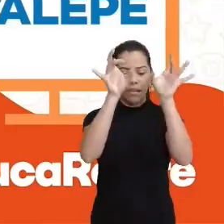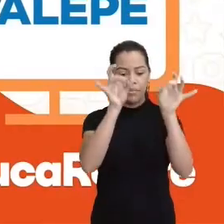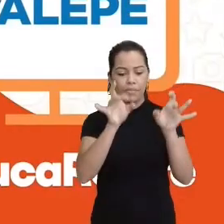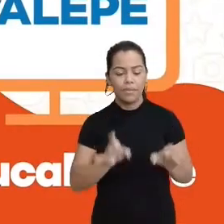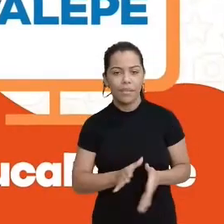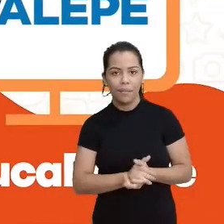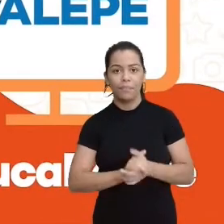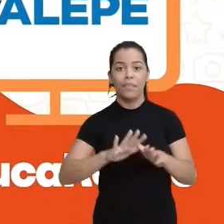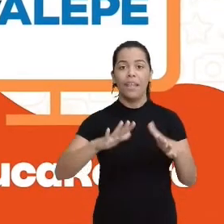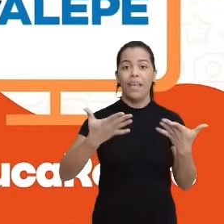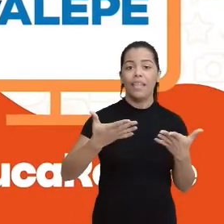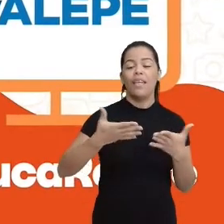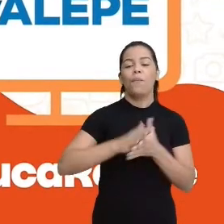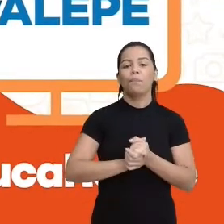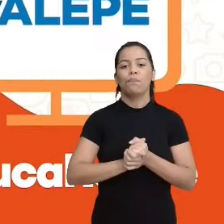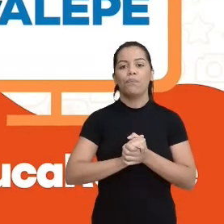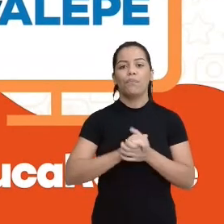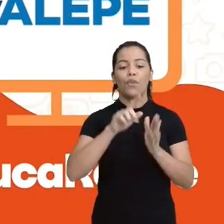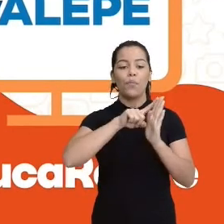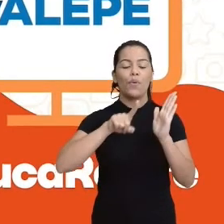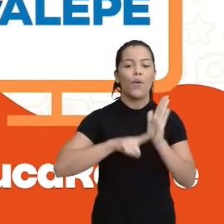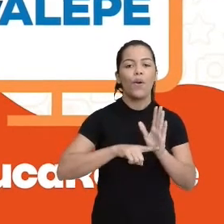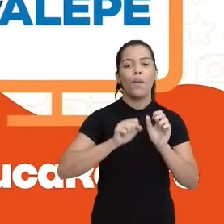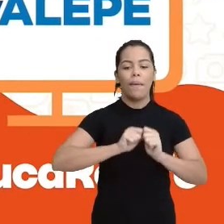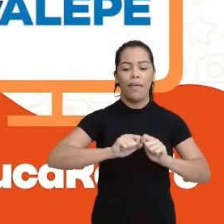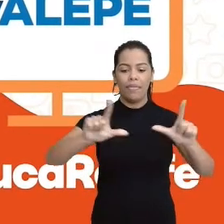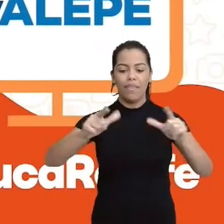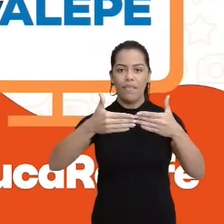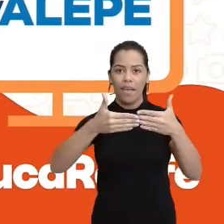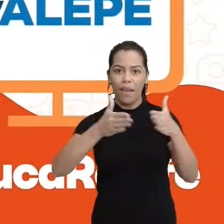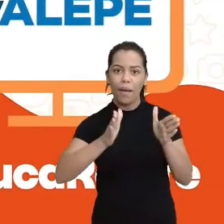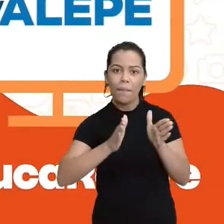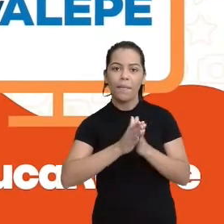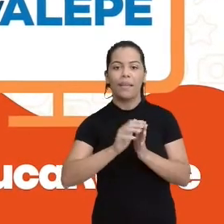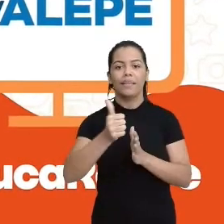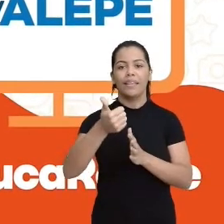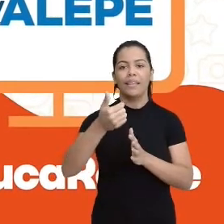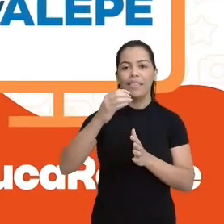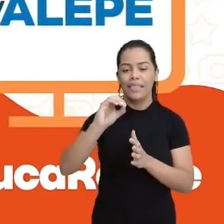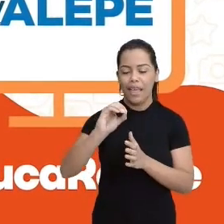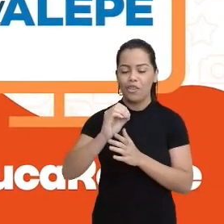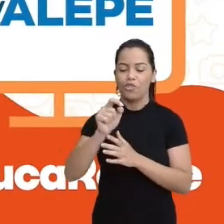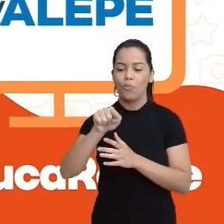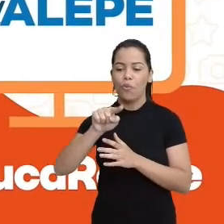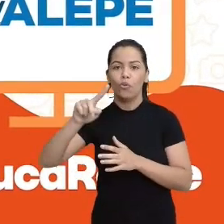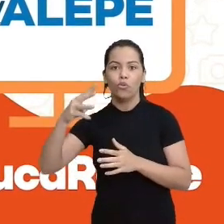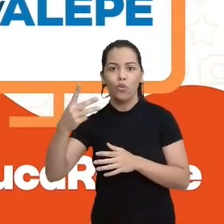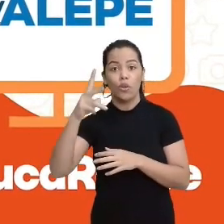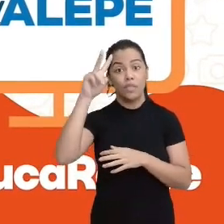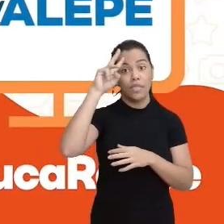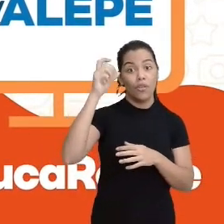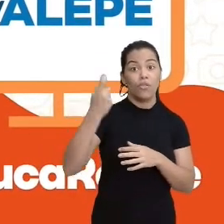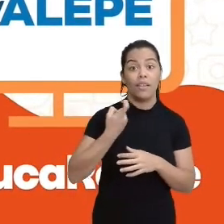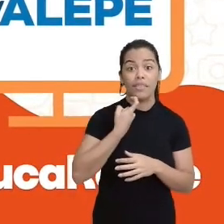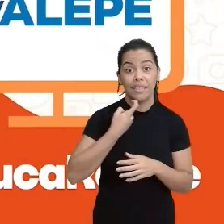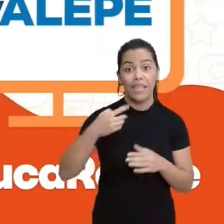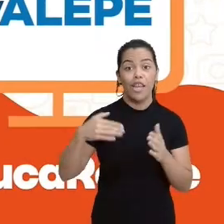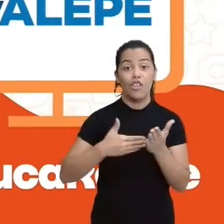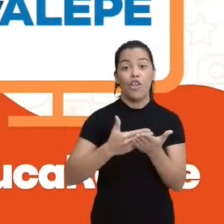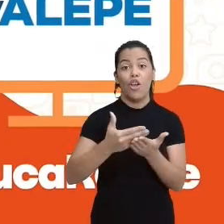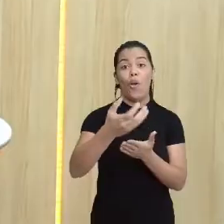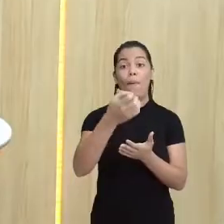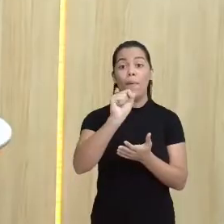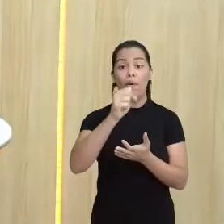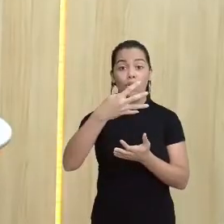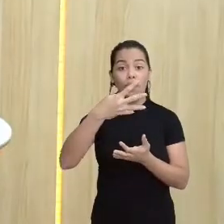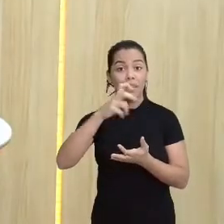O programa de educação inclusiva é na TV Alep, canal 10.2, de segunda a sexta-feira e começa às 8h45 da